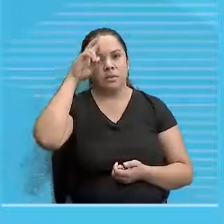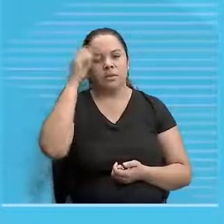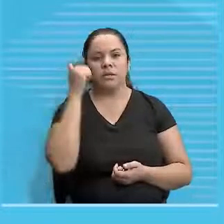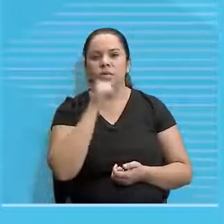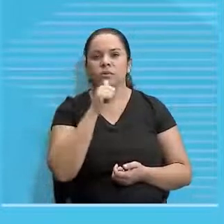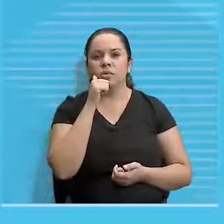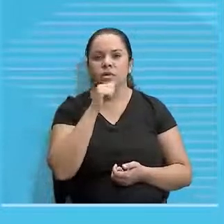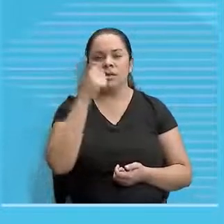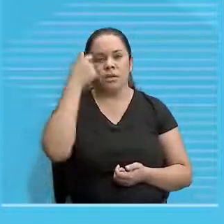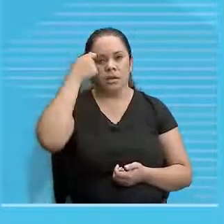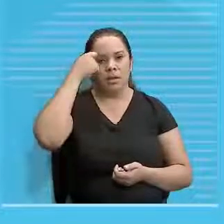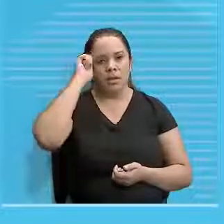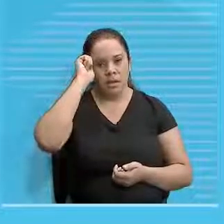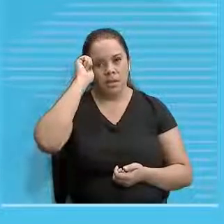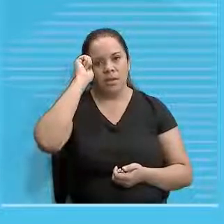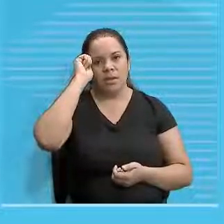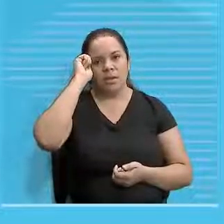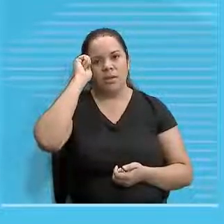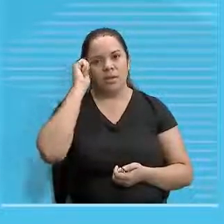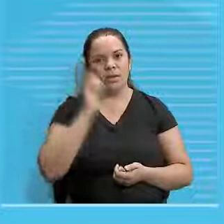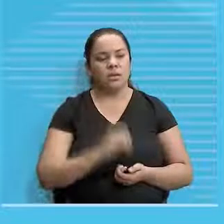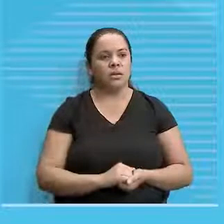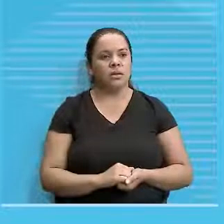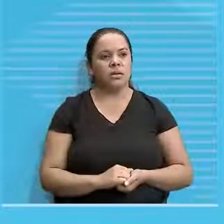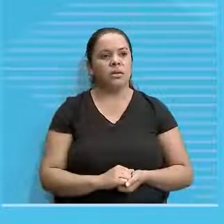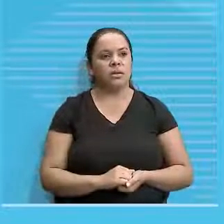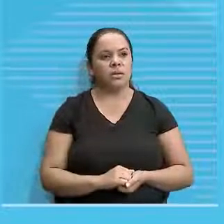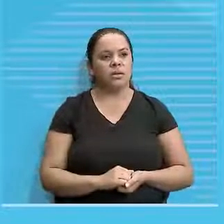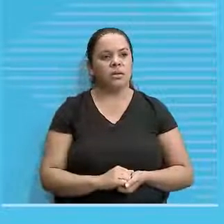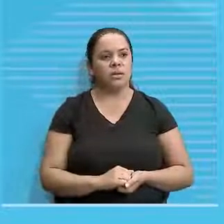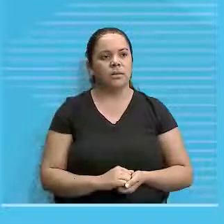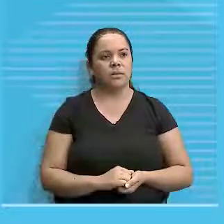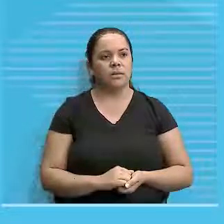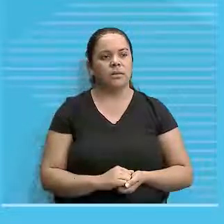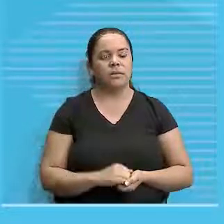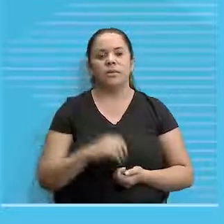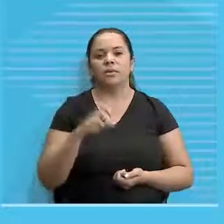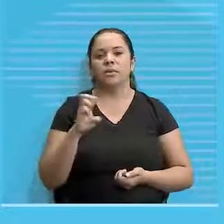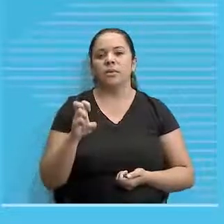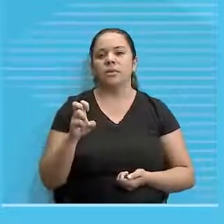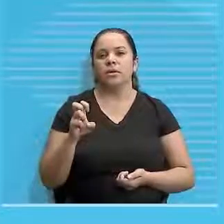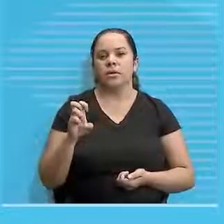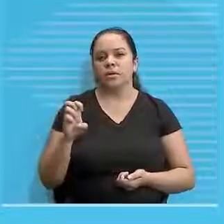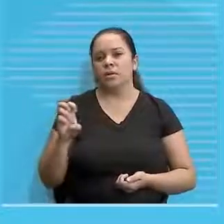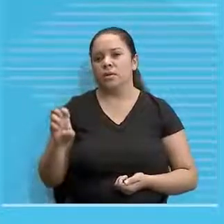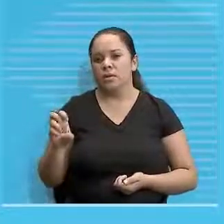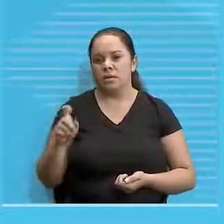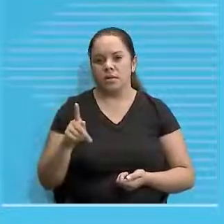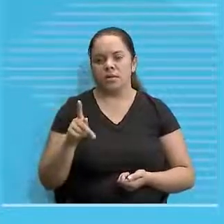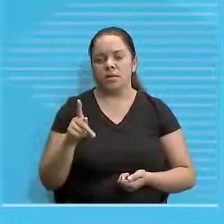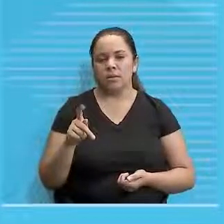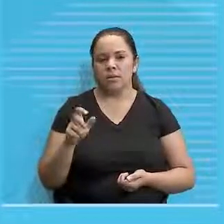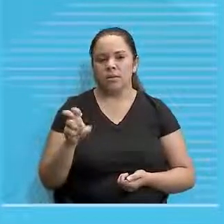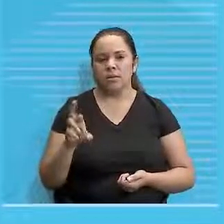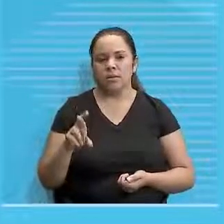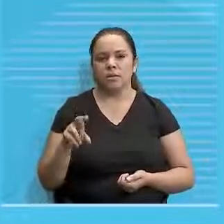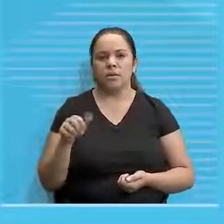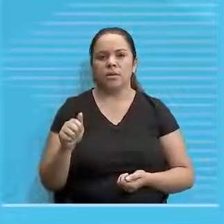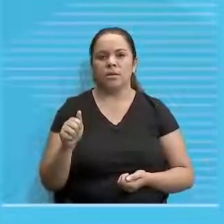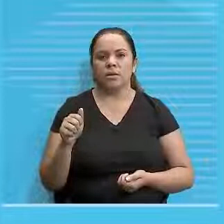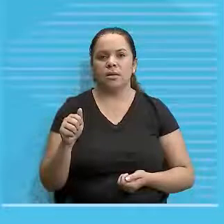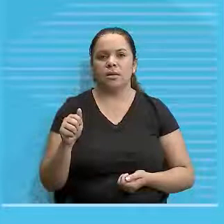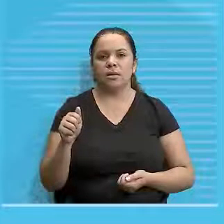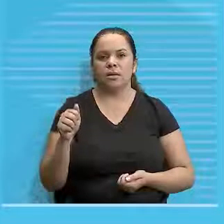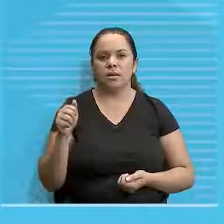que inclusive acho que foi há 2 semanas atrás, foi aniversário dela. A gente comentou